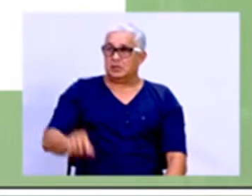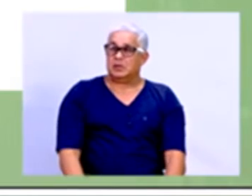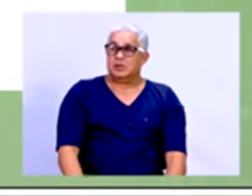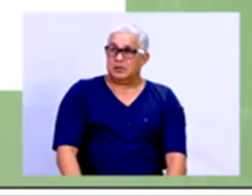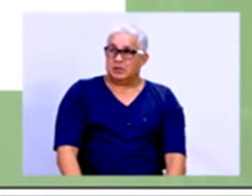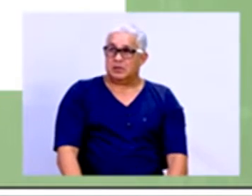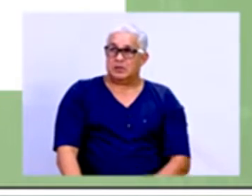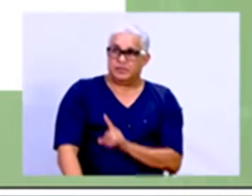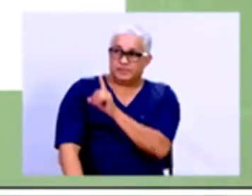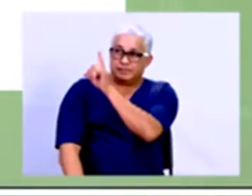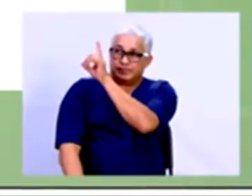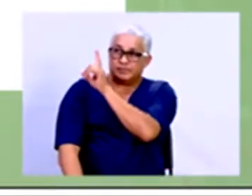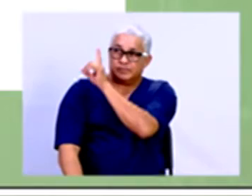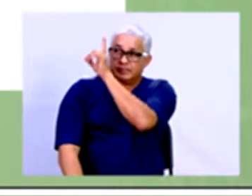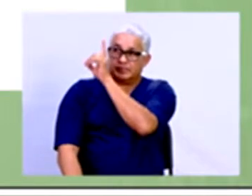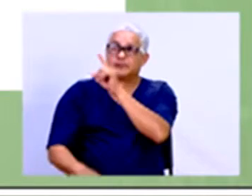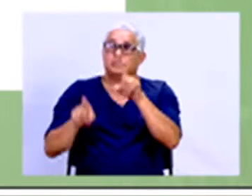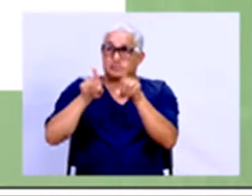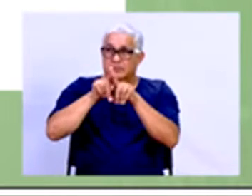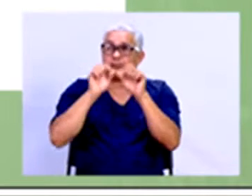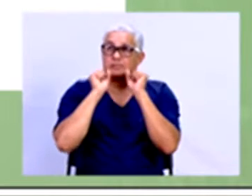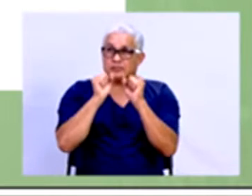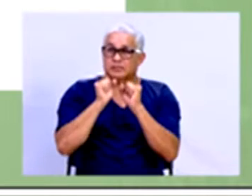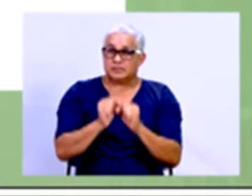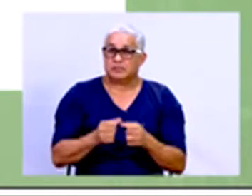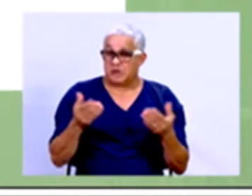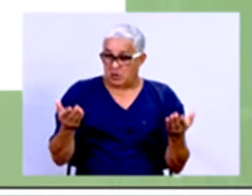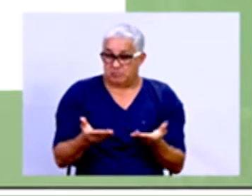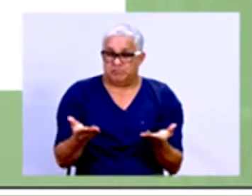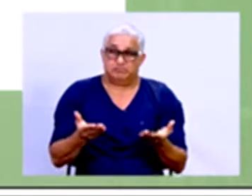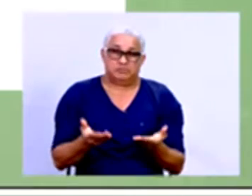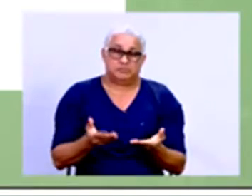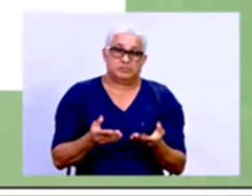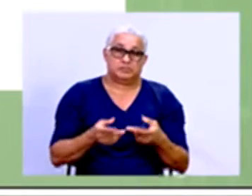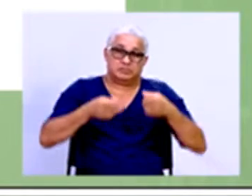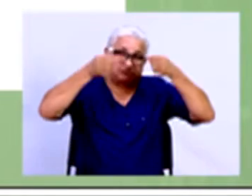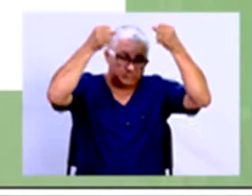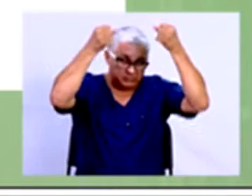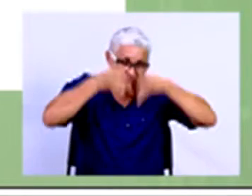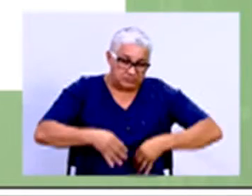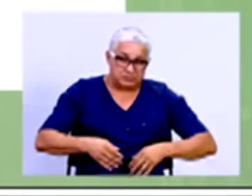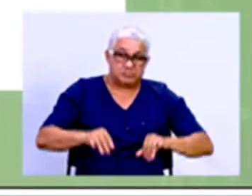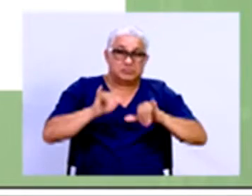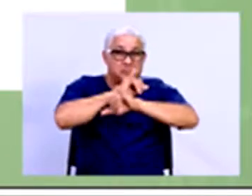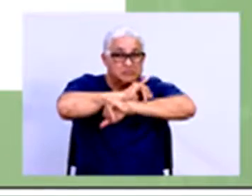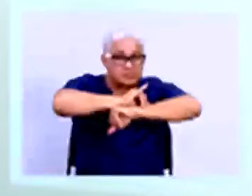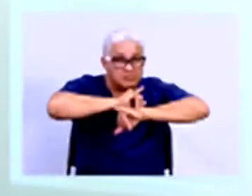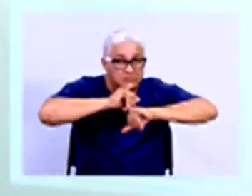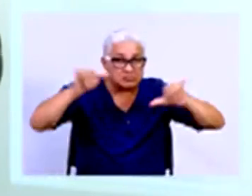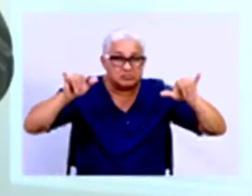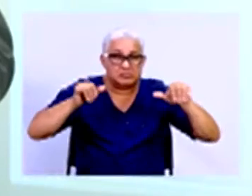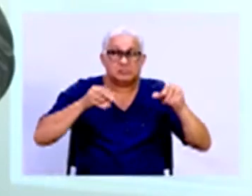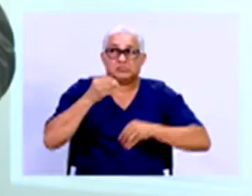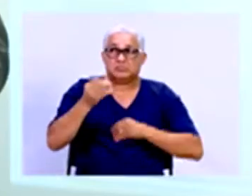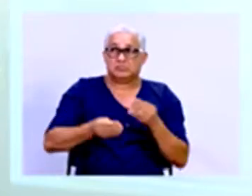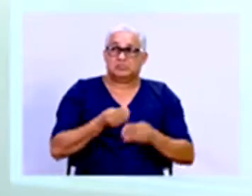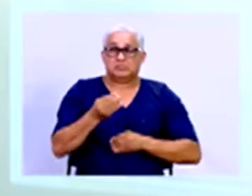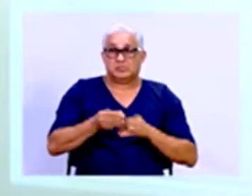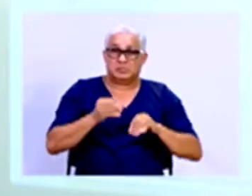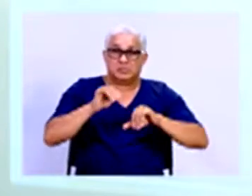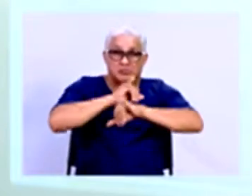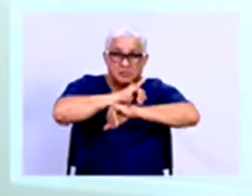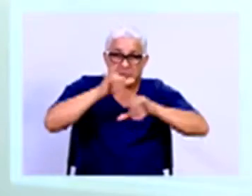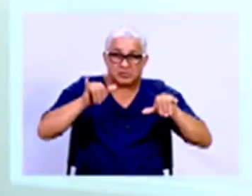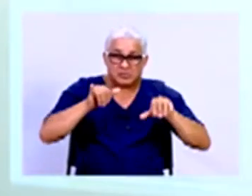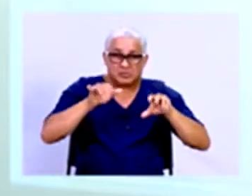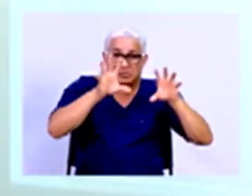A gente pode também, né, depois que a gente... até agora a gente falou do envio da informação. Agora vamos pegar essas informações de um